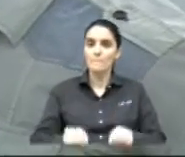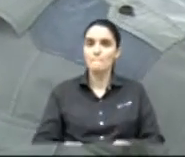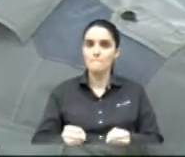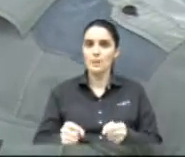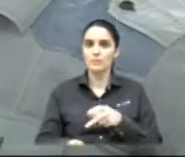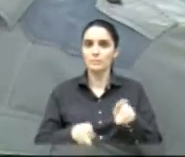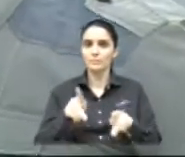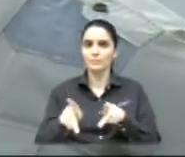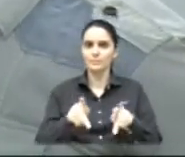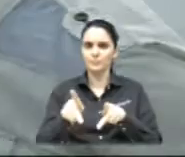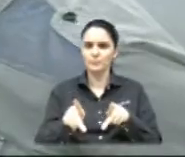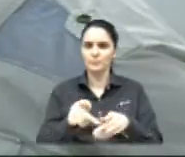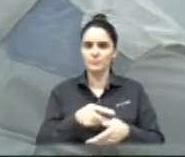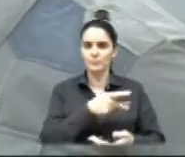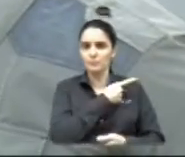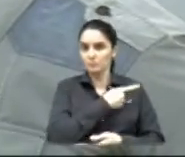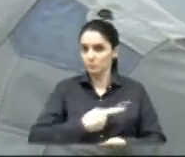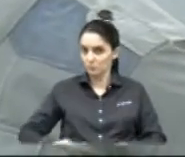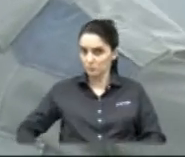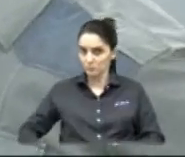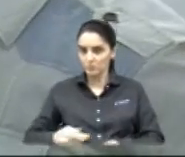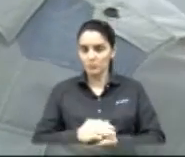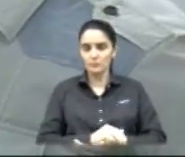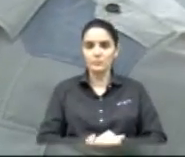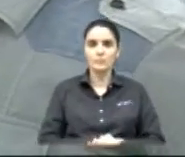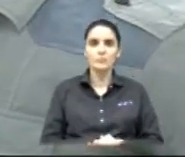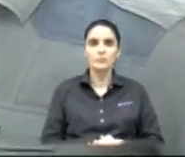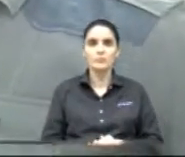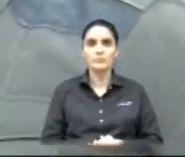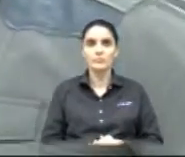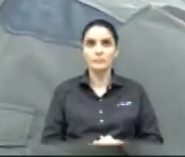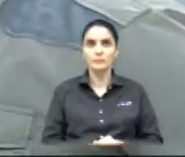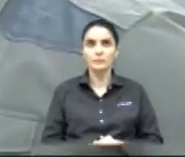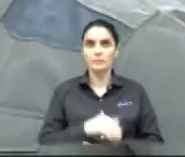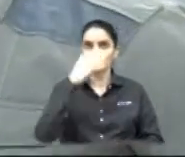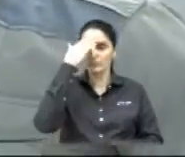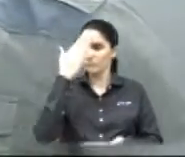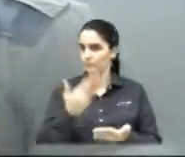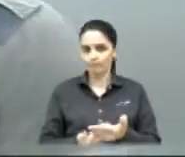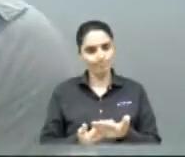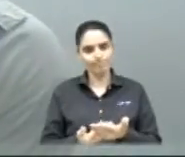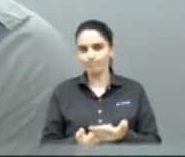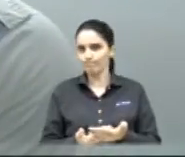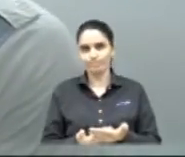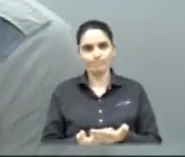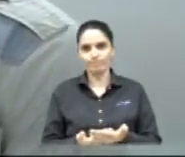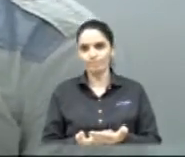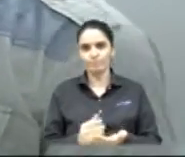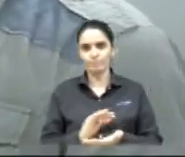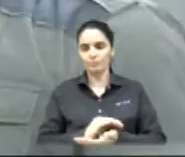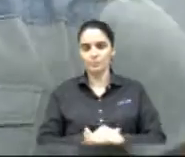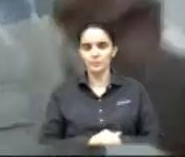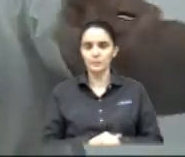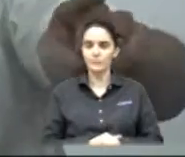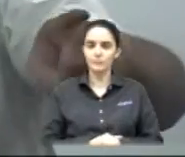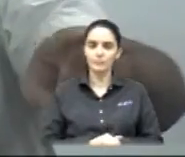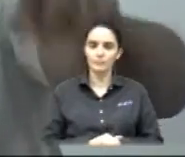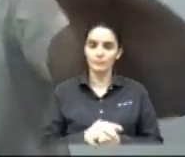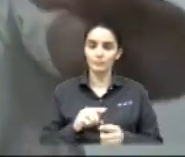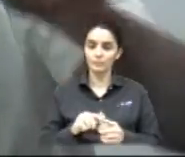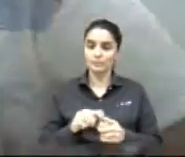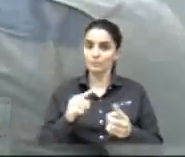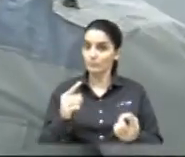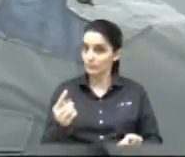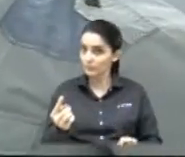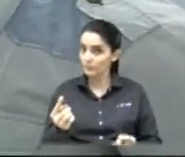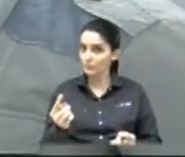É isto que os senhores estão defendendo? Acredito que não. Agora,